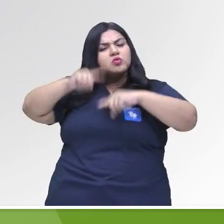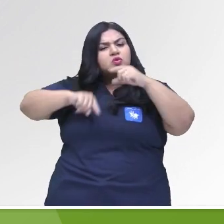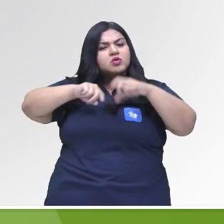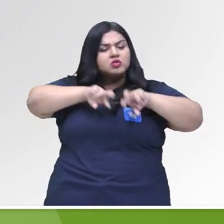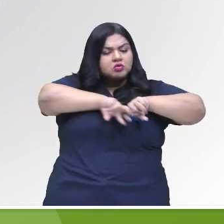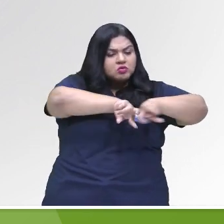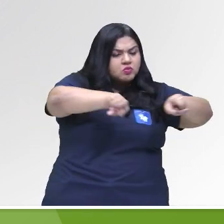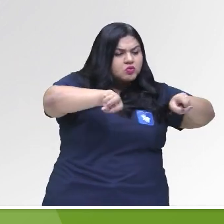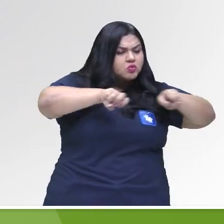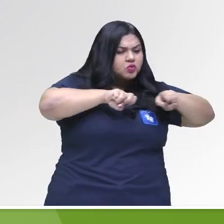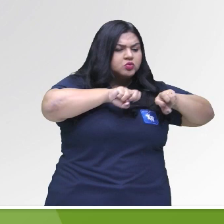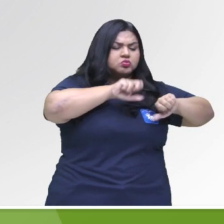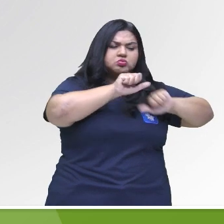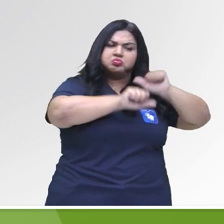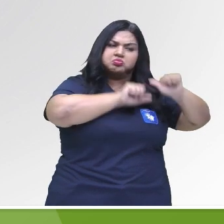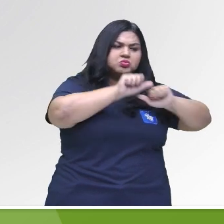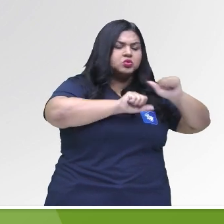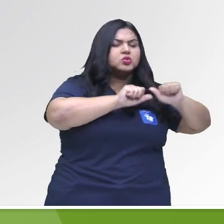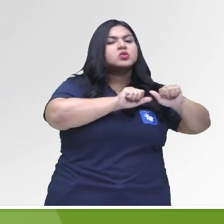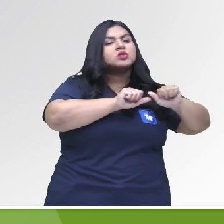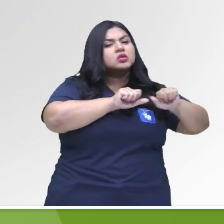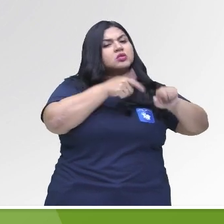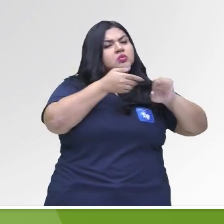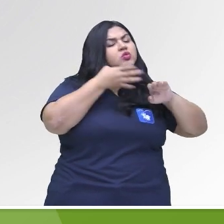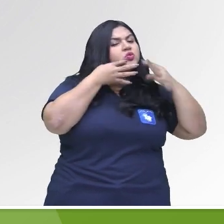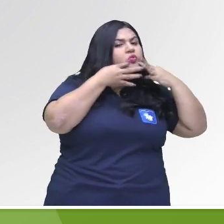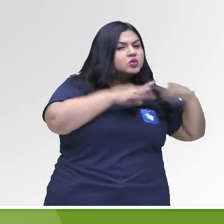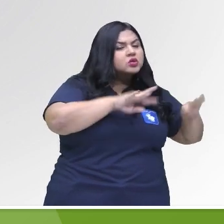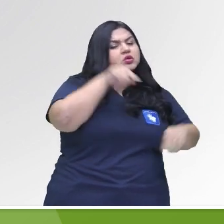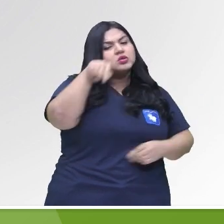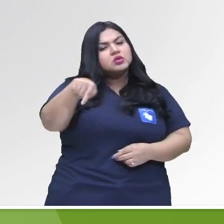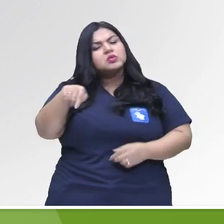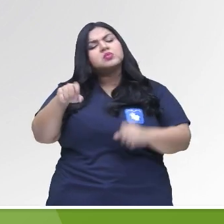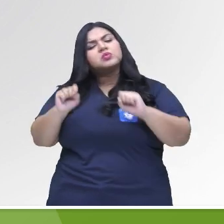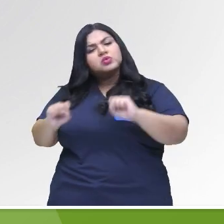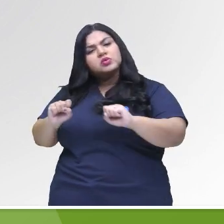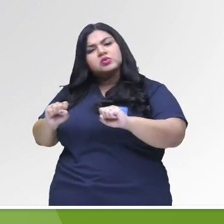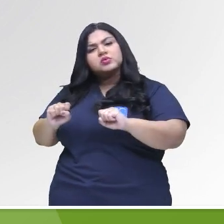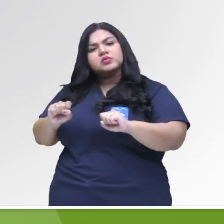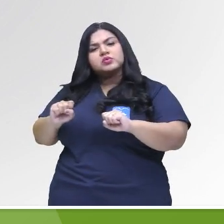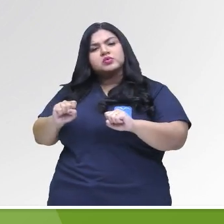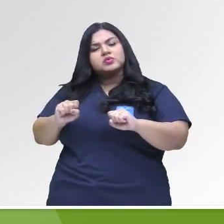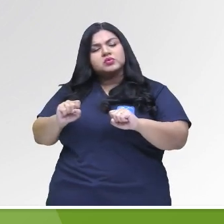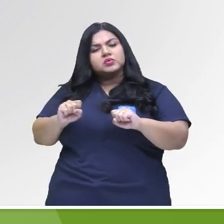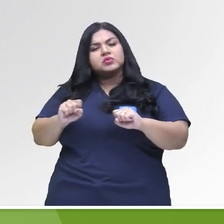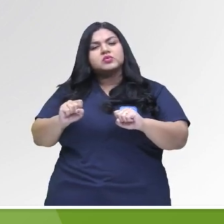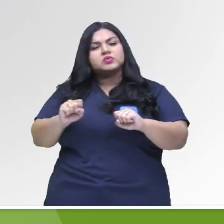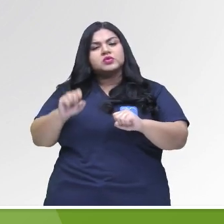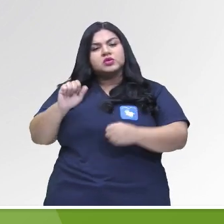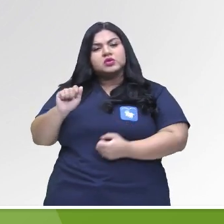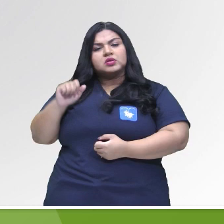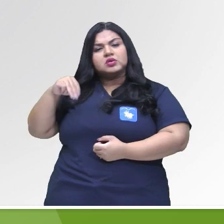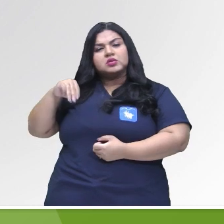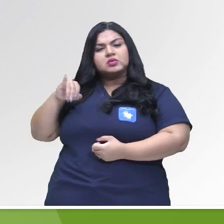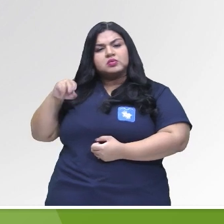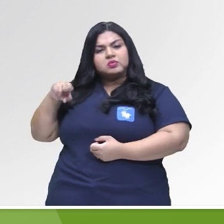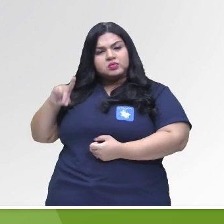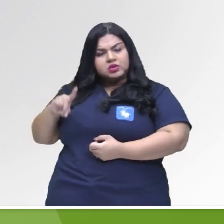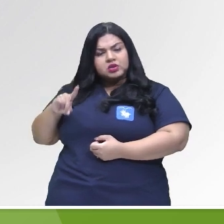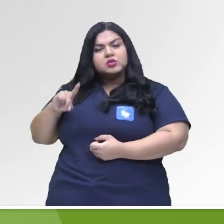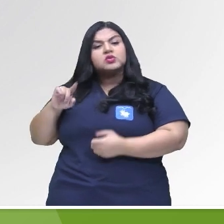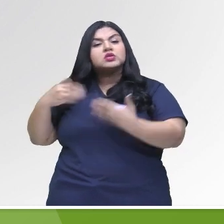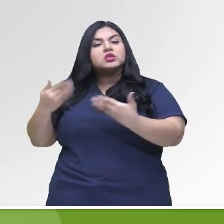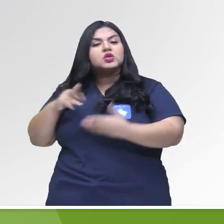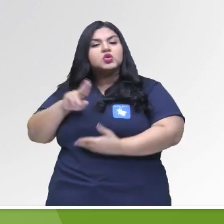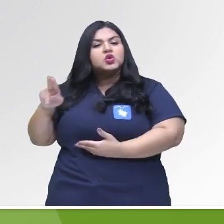não renováveis, petróleo, mais comum, ou de fontes renováveis, como é o caso do amido e da cana-de-açúcar, e aí eles já são